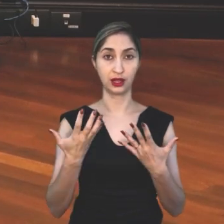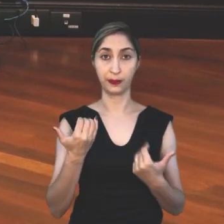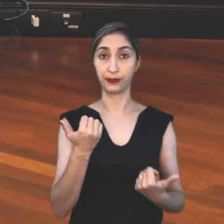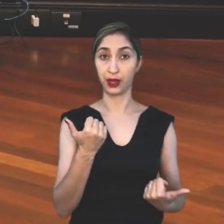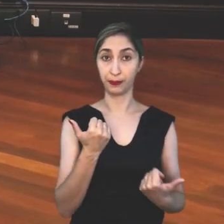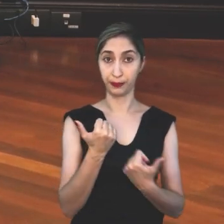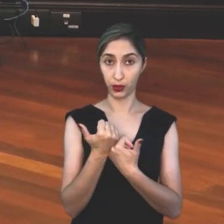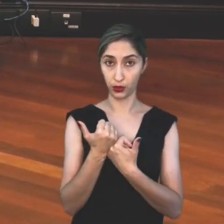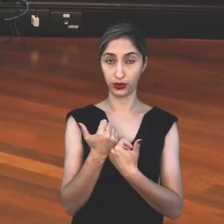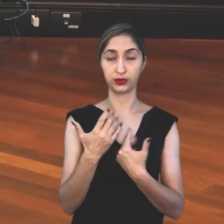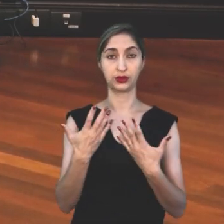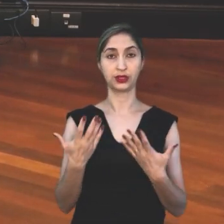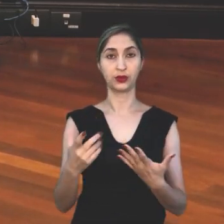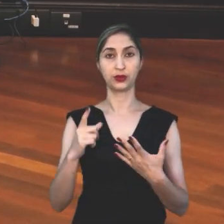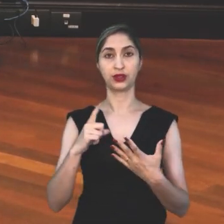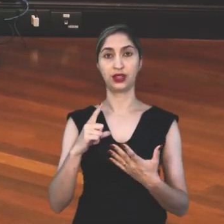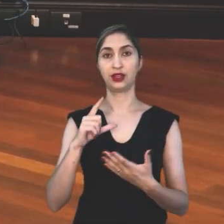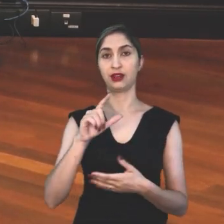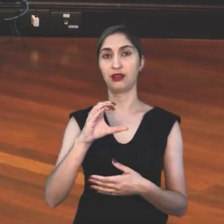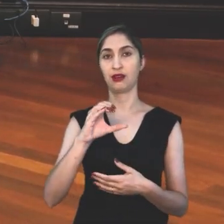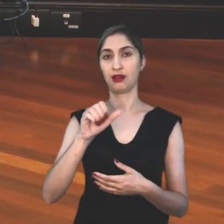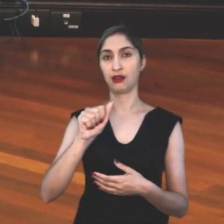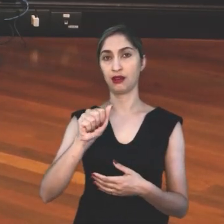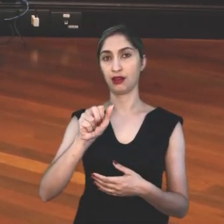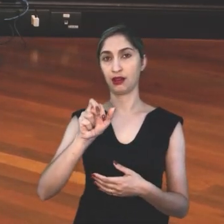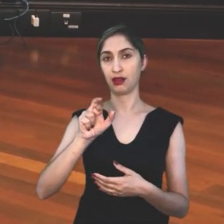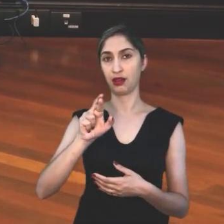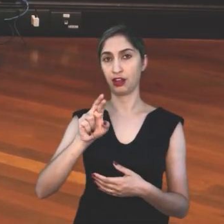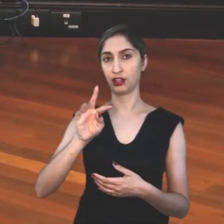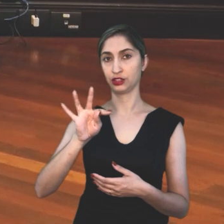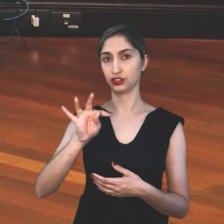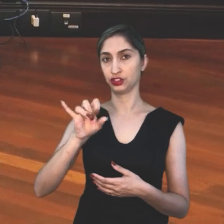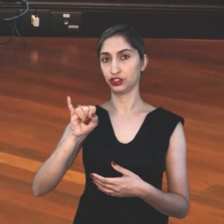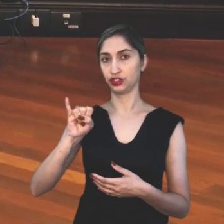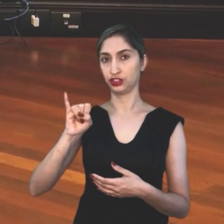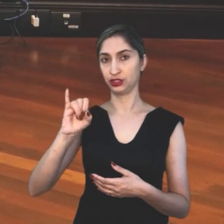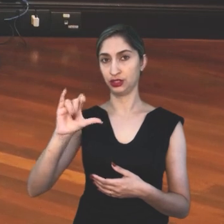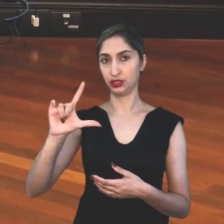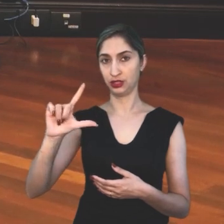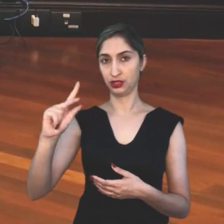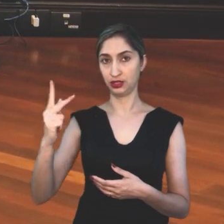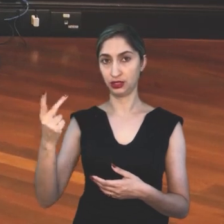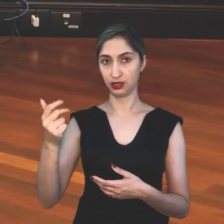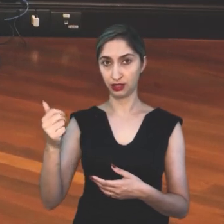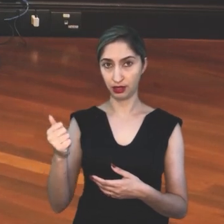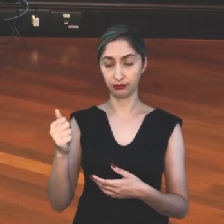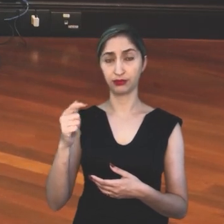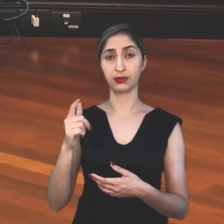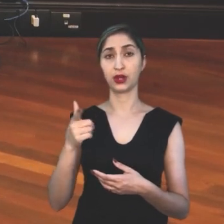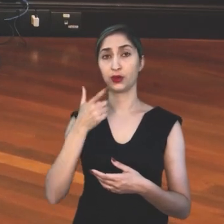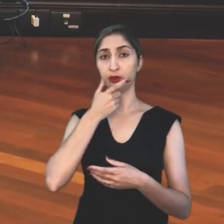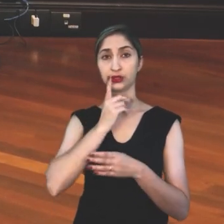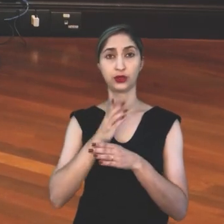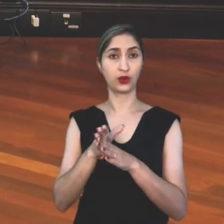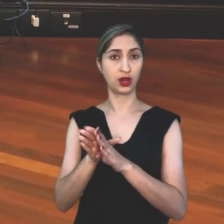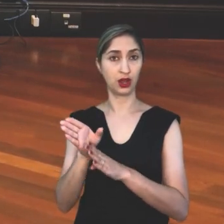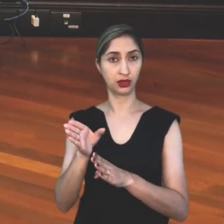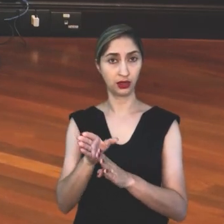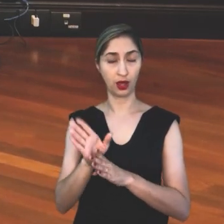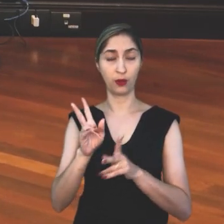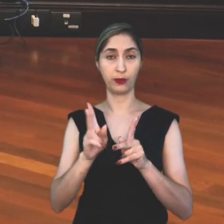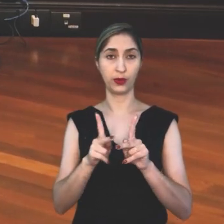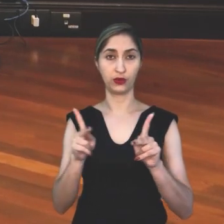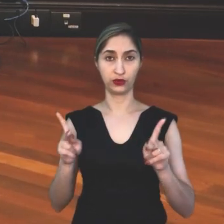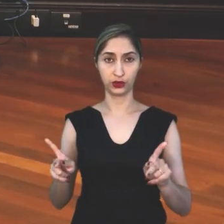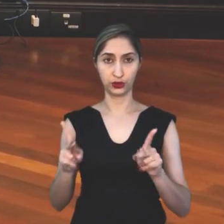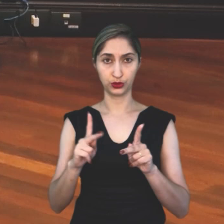E justamente, né, dando um apoio para todo esse contexto, nós temos uma cartilha que ela vai também dentro do kit pedagógico. E aí na cartilha é